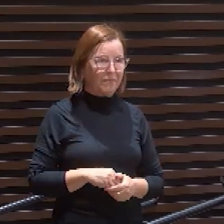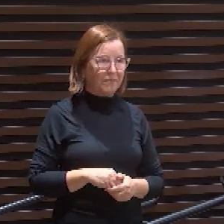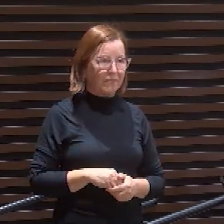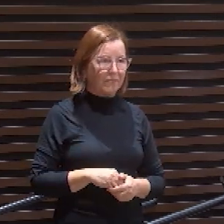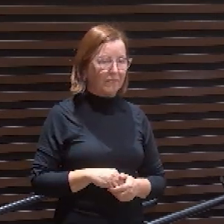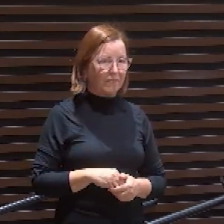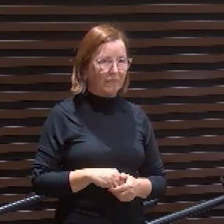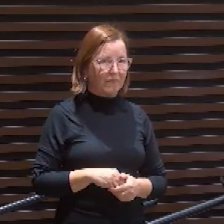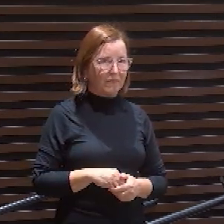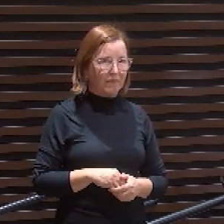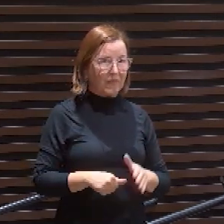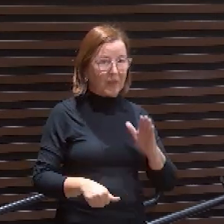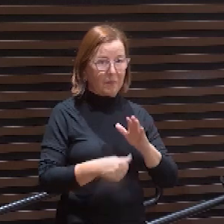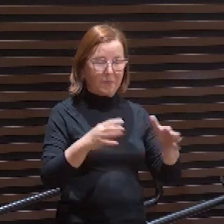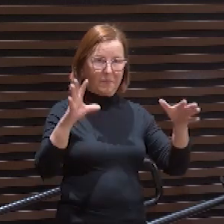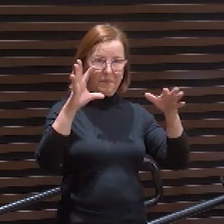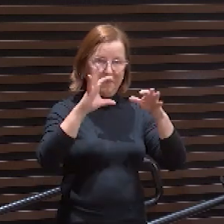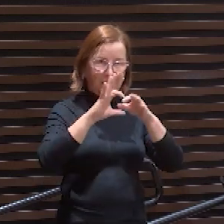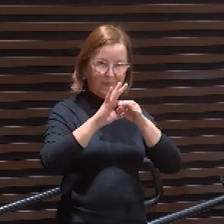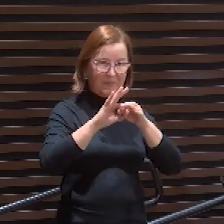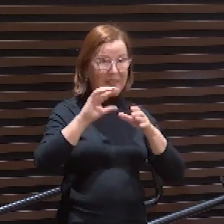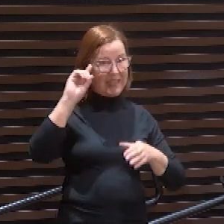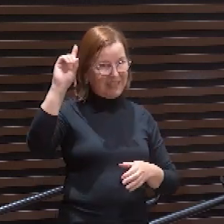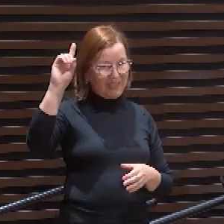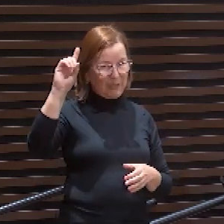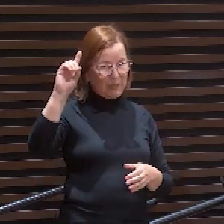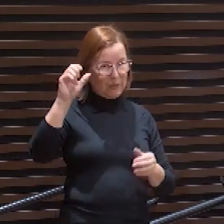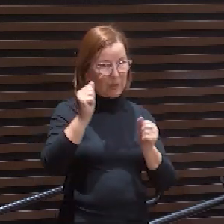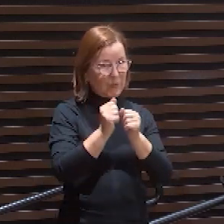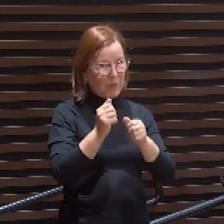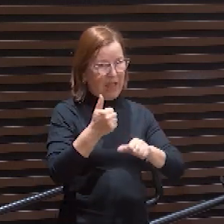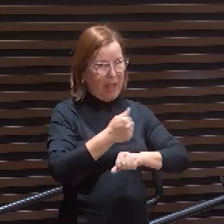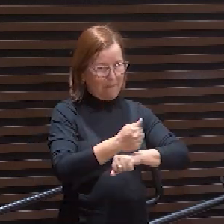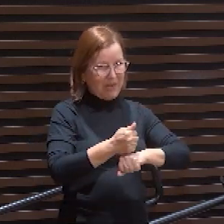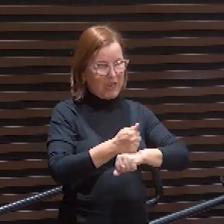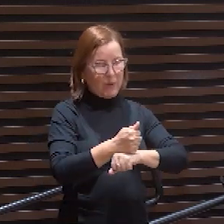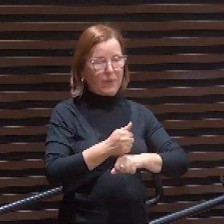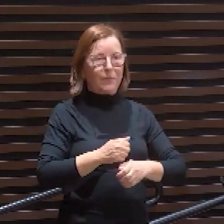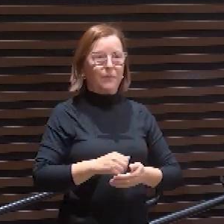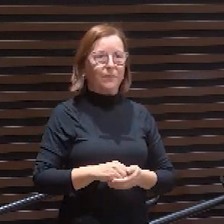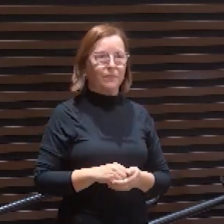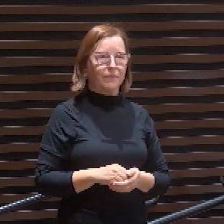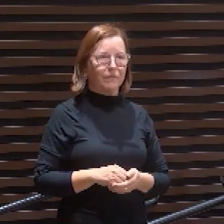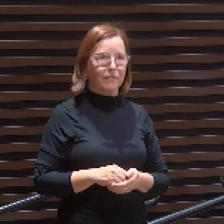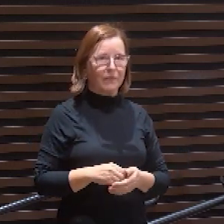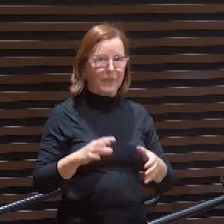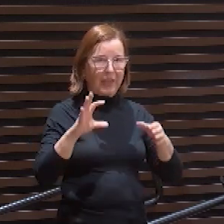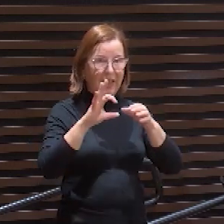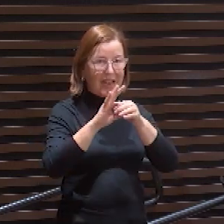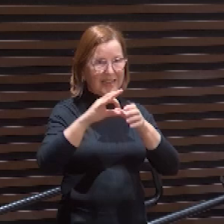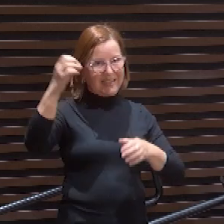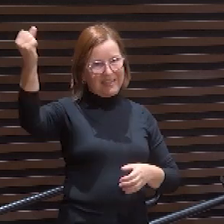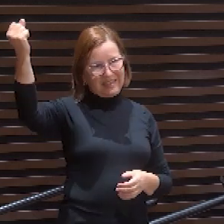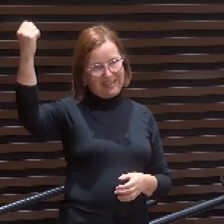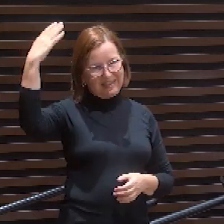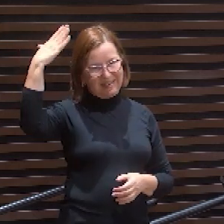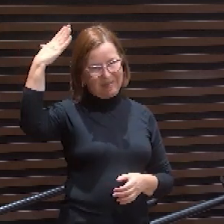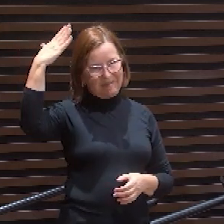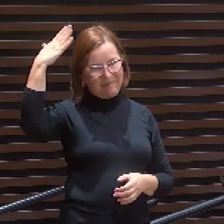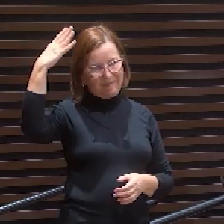A primeira aliança de Deus com Abraão foi a aliança da graça.